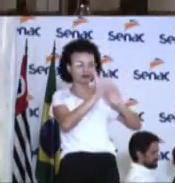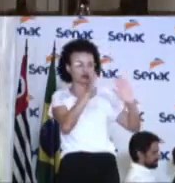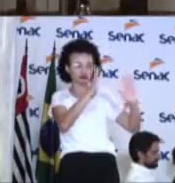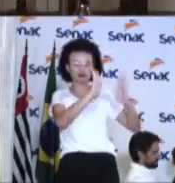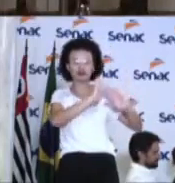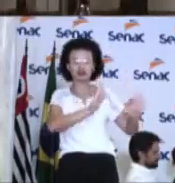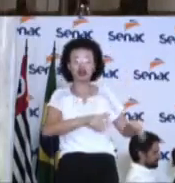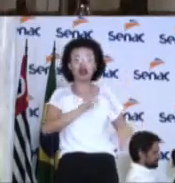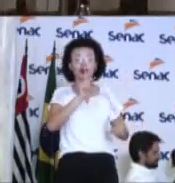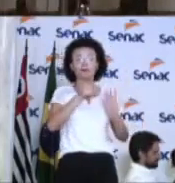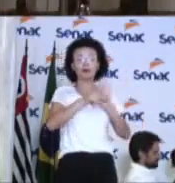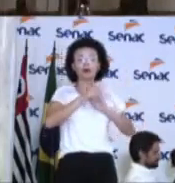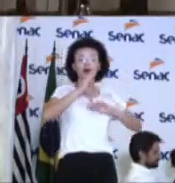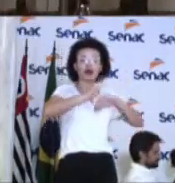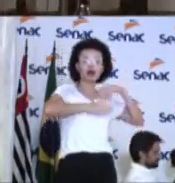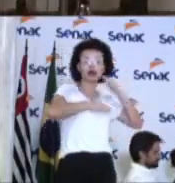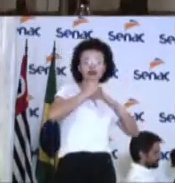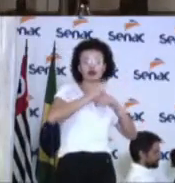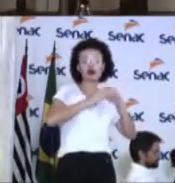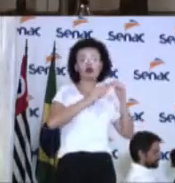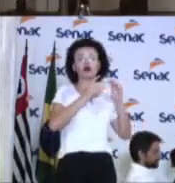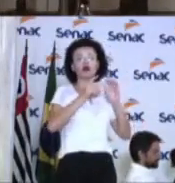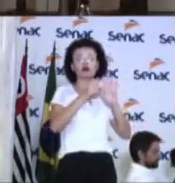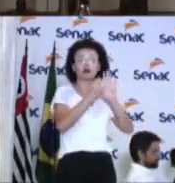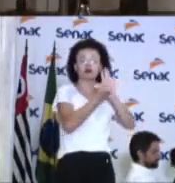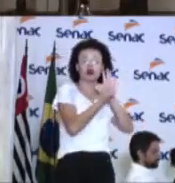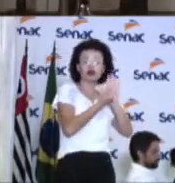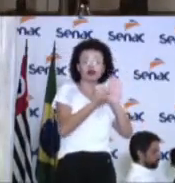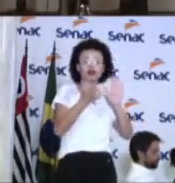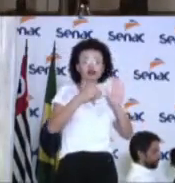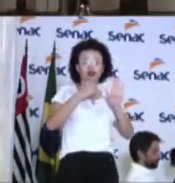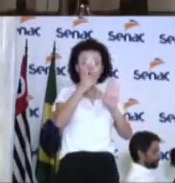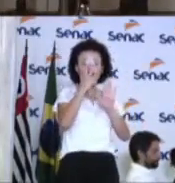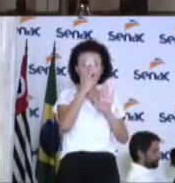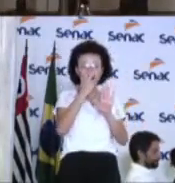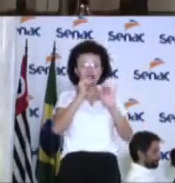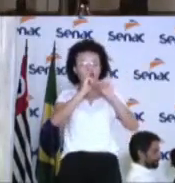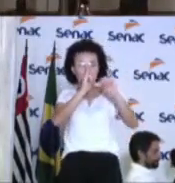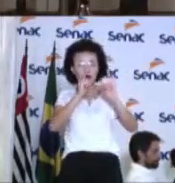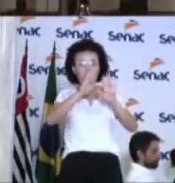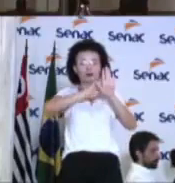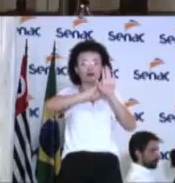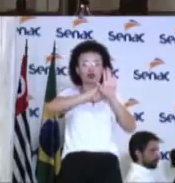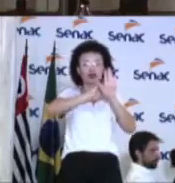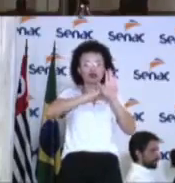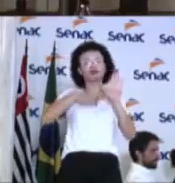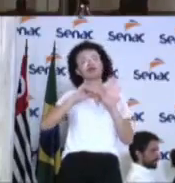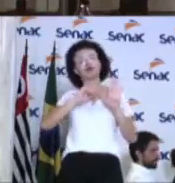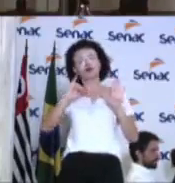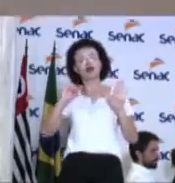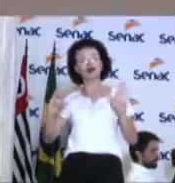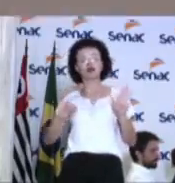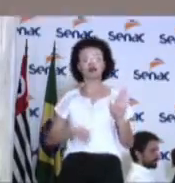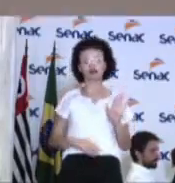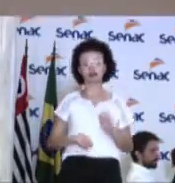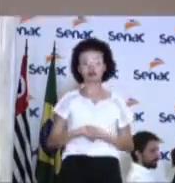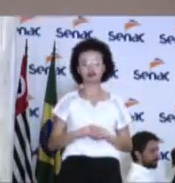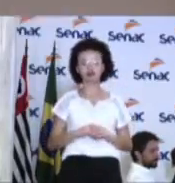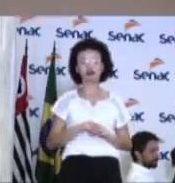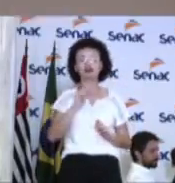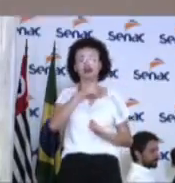ação de uma marca que tem uma campanha de propaganda por trás, né? E então ele tem